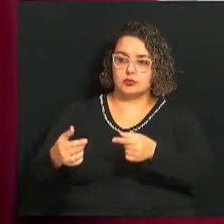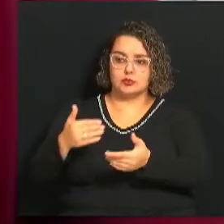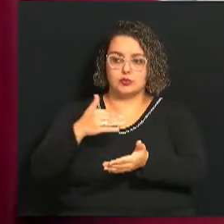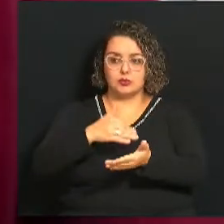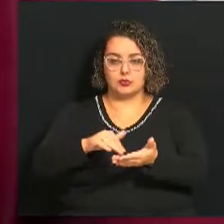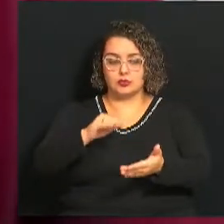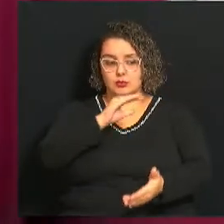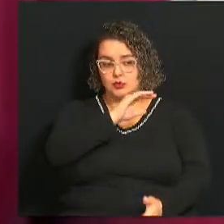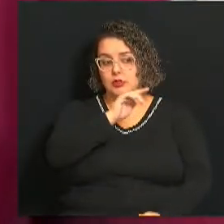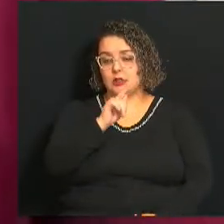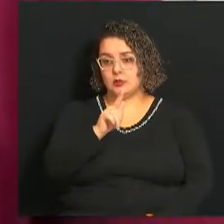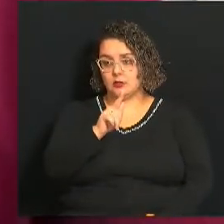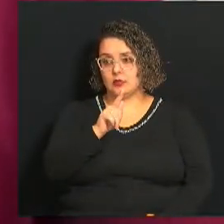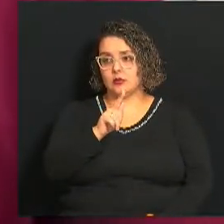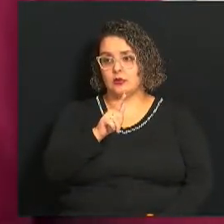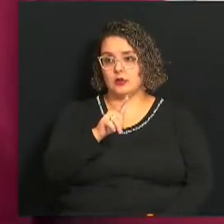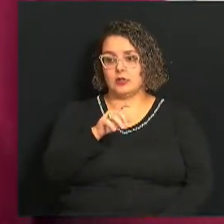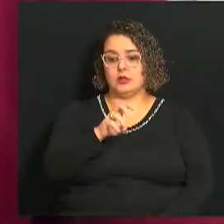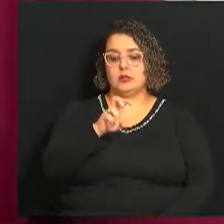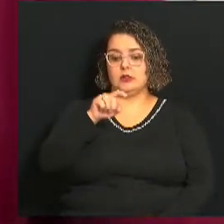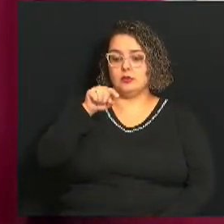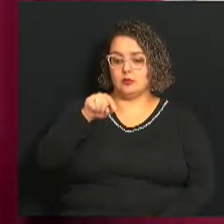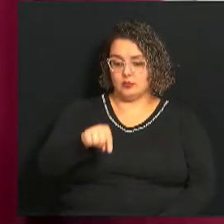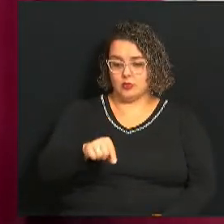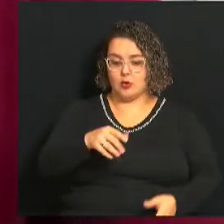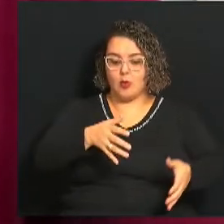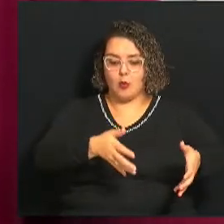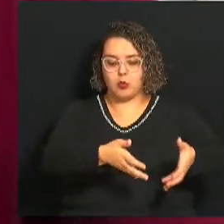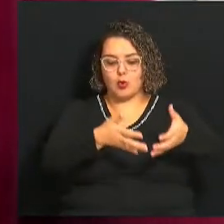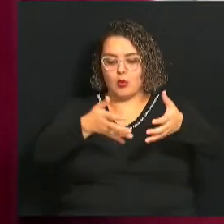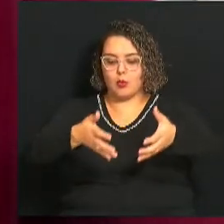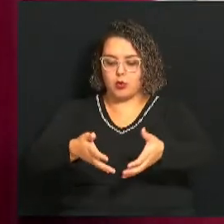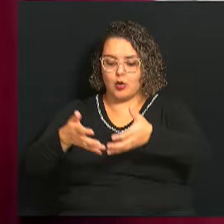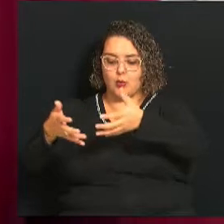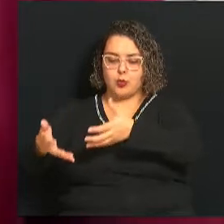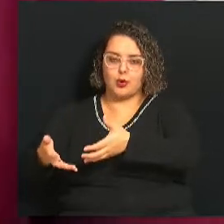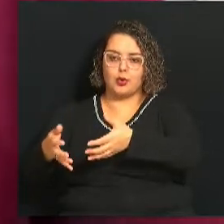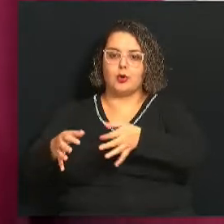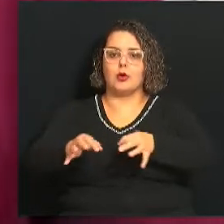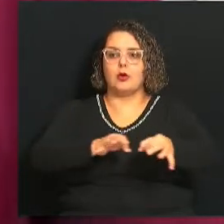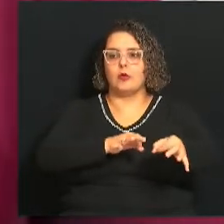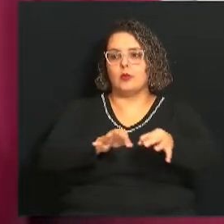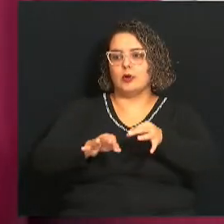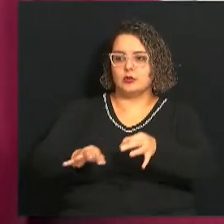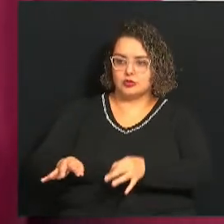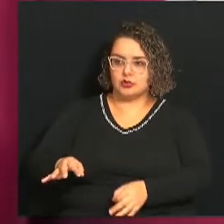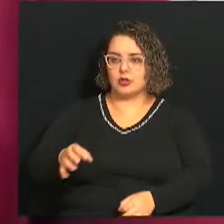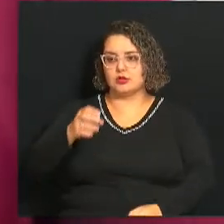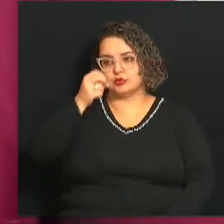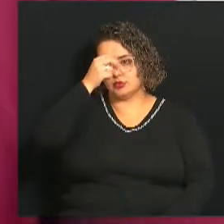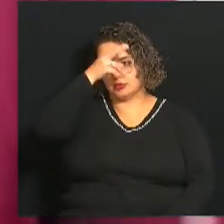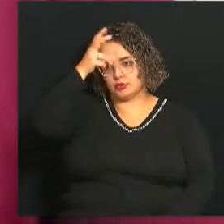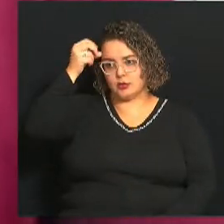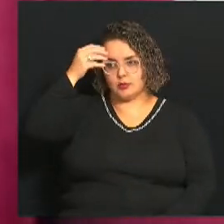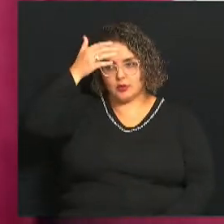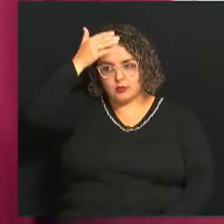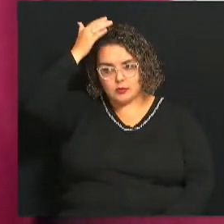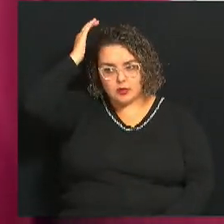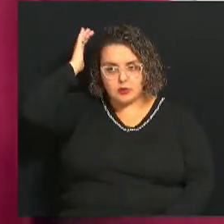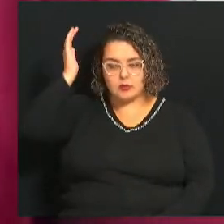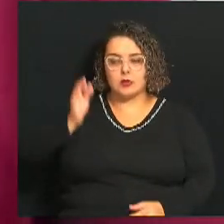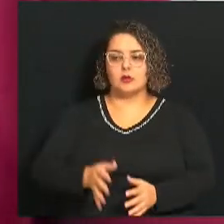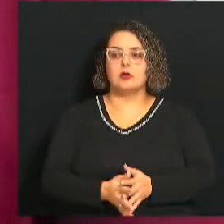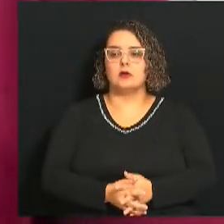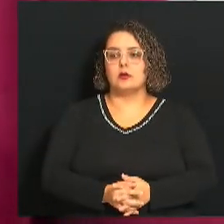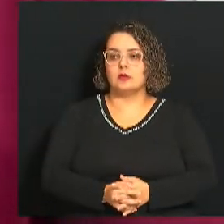o plantio de 5.000 mudas aí, que é um projeto do prefeito, o Dário. Nós, a